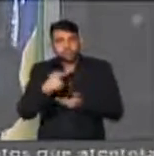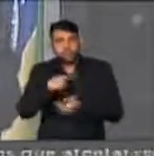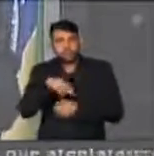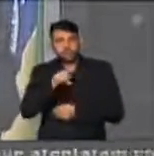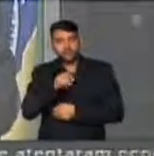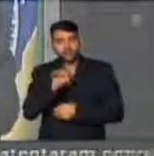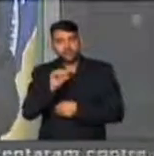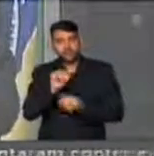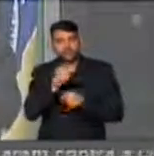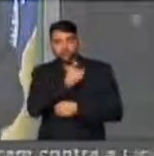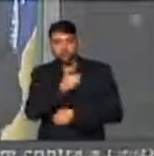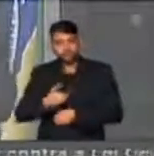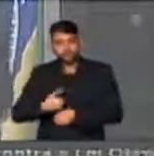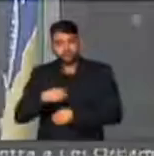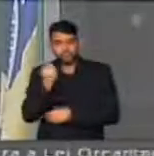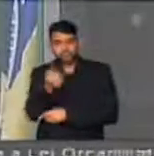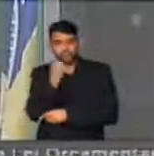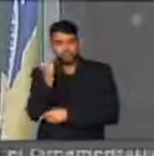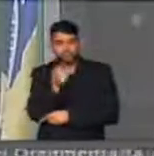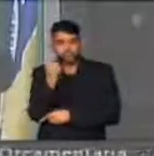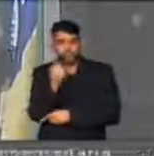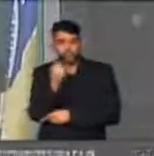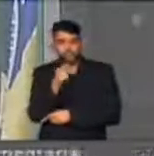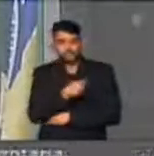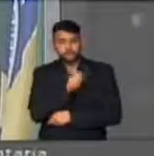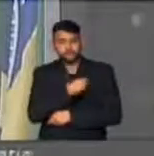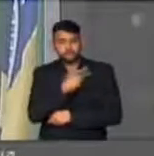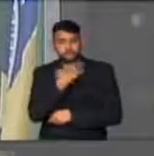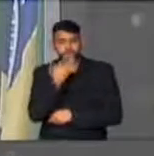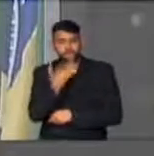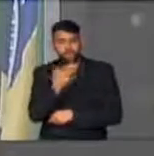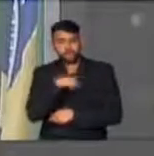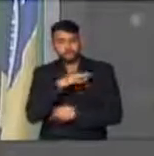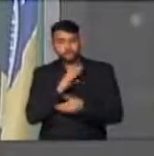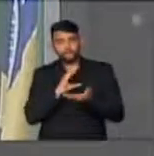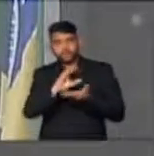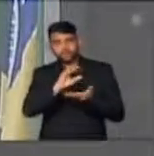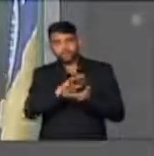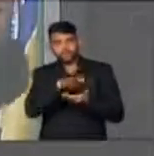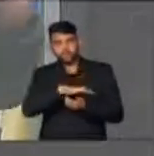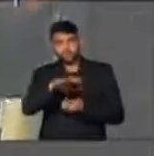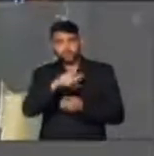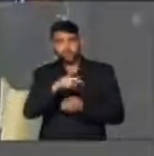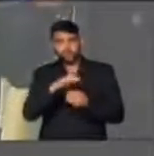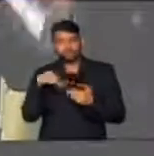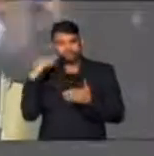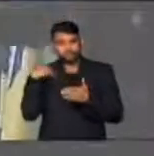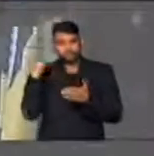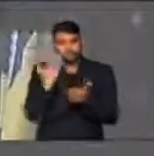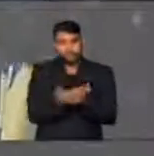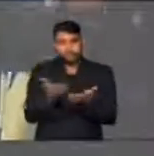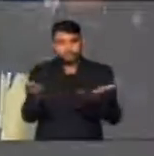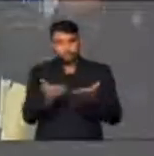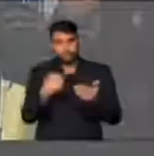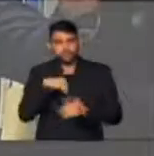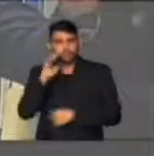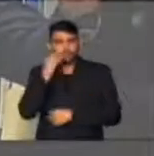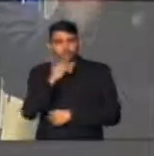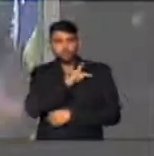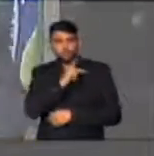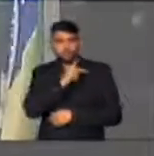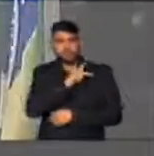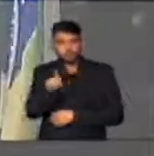Previdência Pública do Rio Grande do Sul fossem considerados investimentos. E de lá para cá, eles entendem,